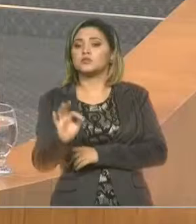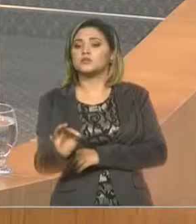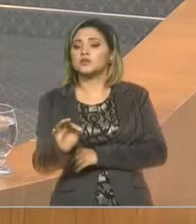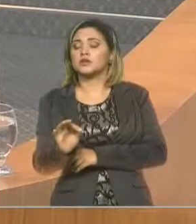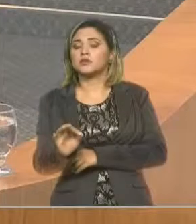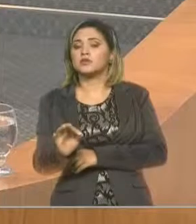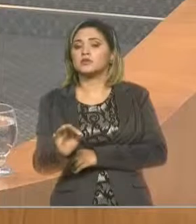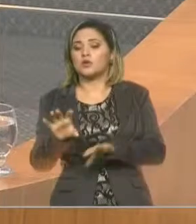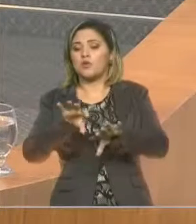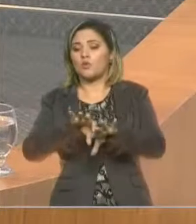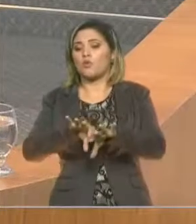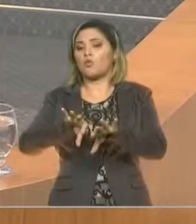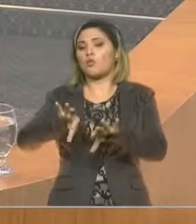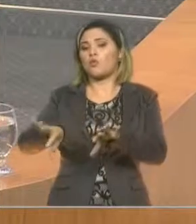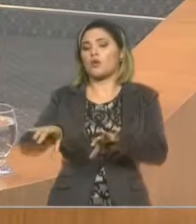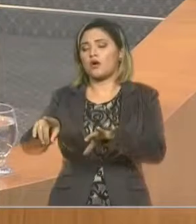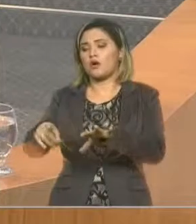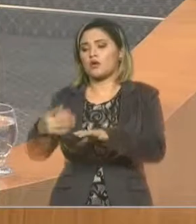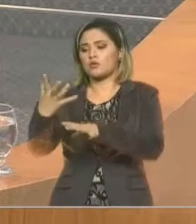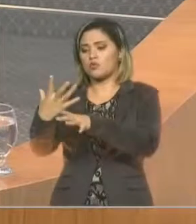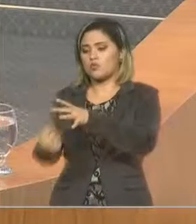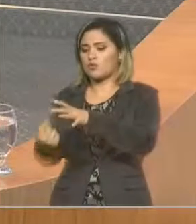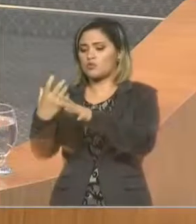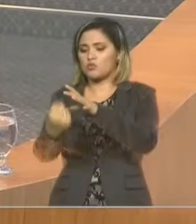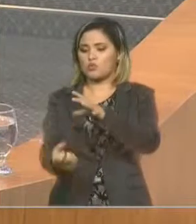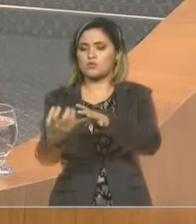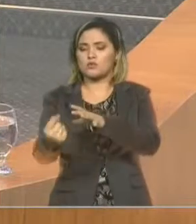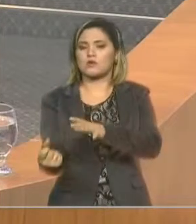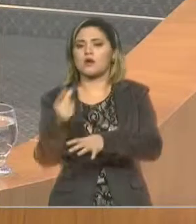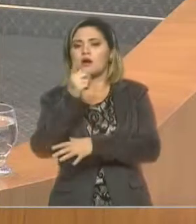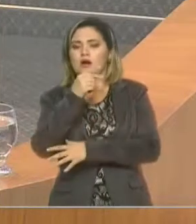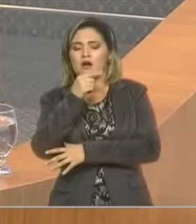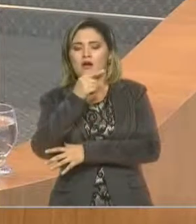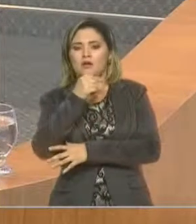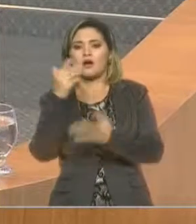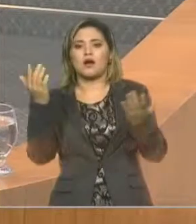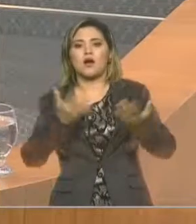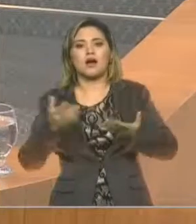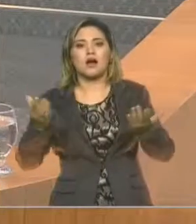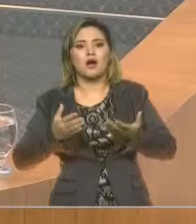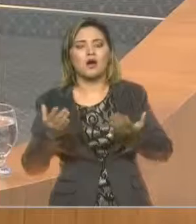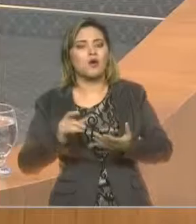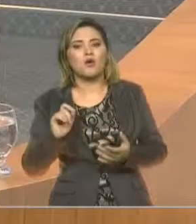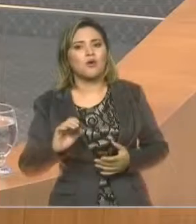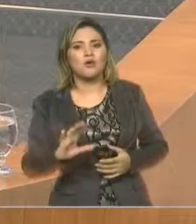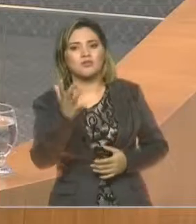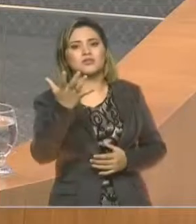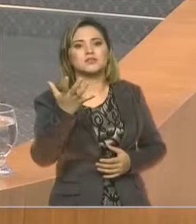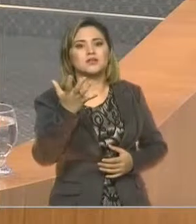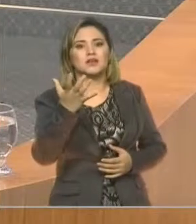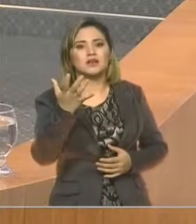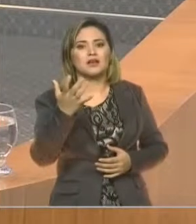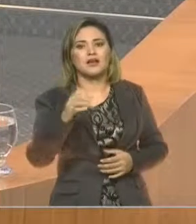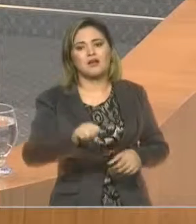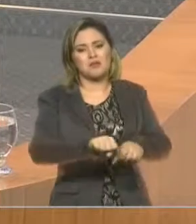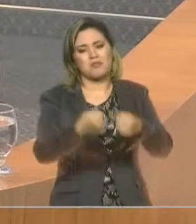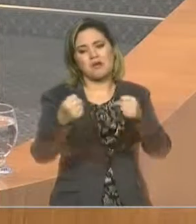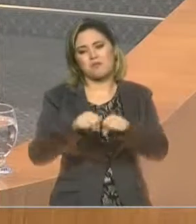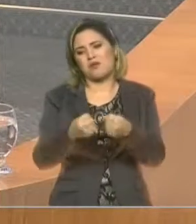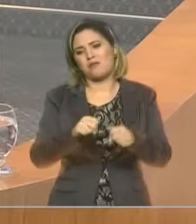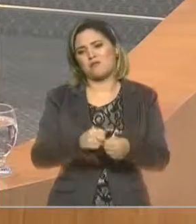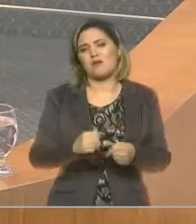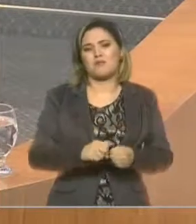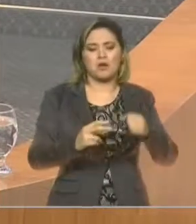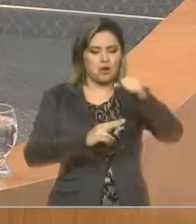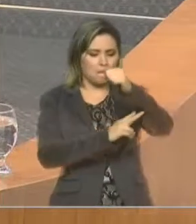aí. Prédio caindo, ponte caindo, asfalto pipocando buraco para todos os lados. Deputados e deputadas, a única